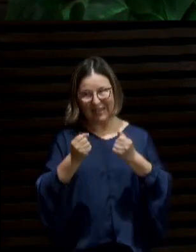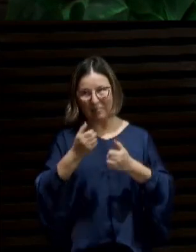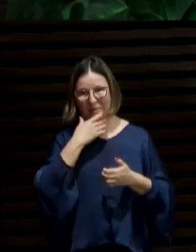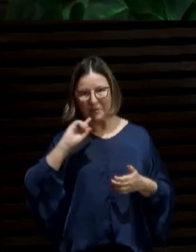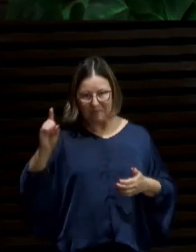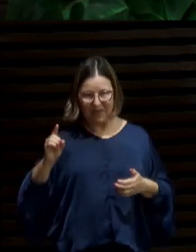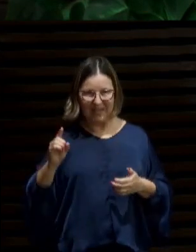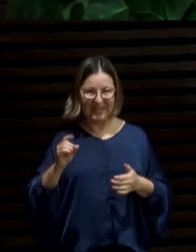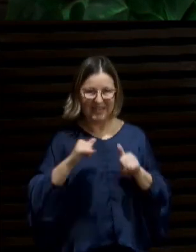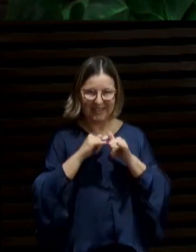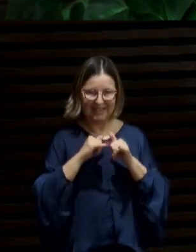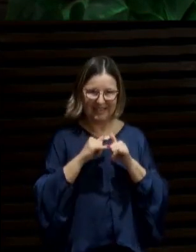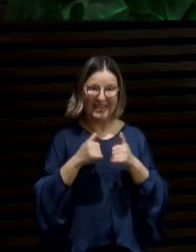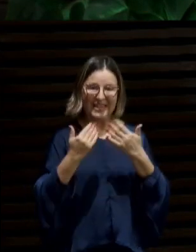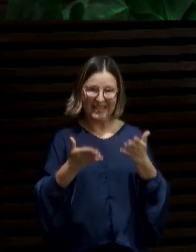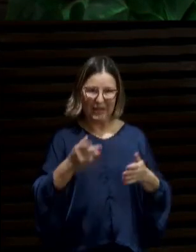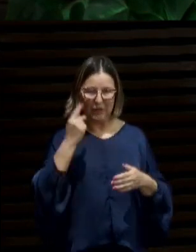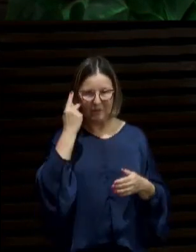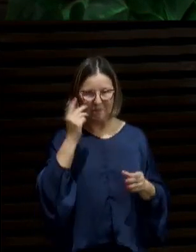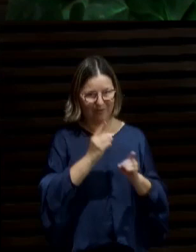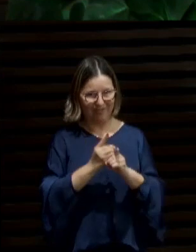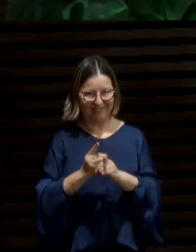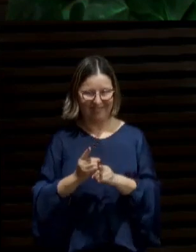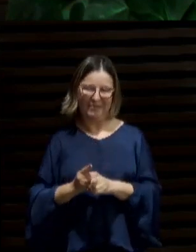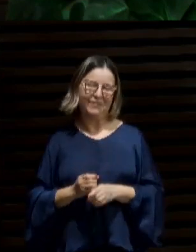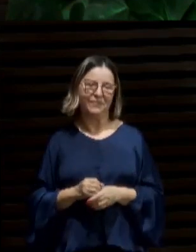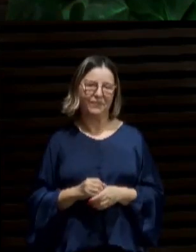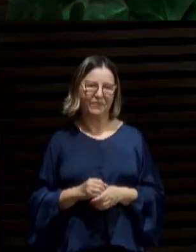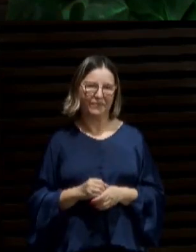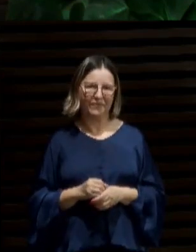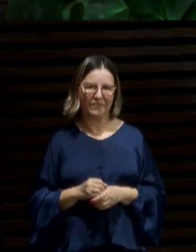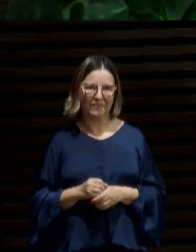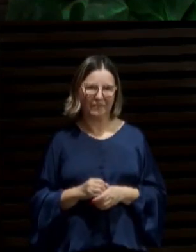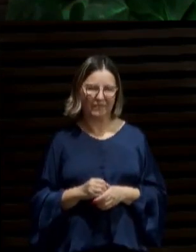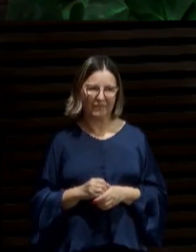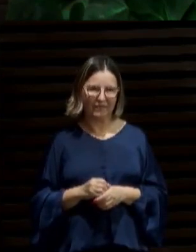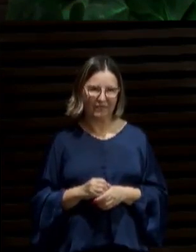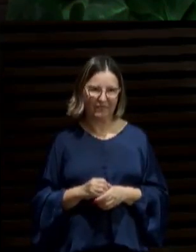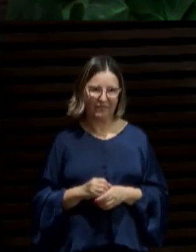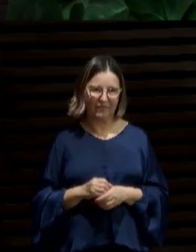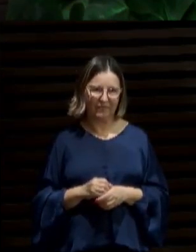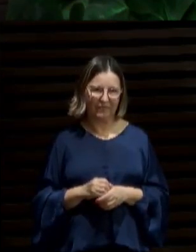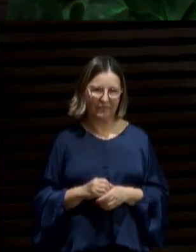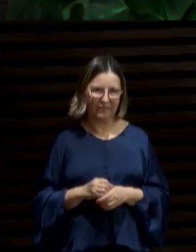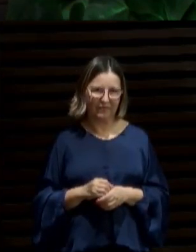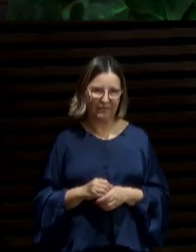seus filhos. Ele deu ao seu povo. Essa oração